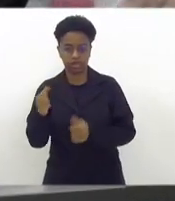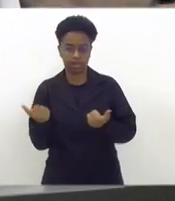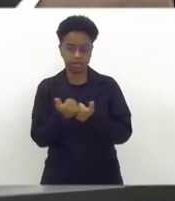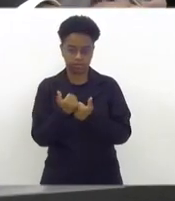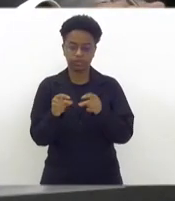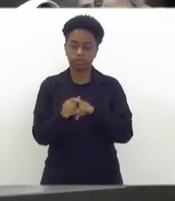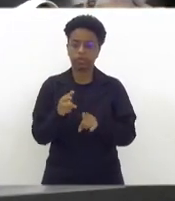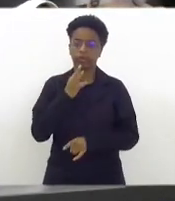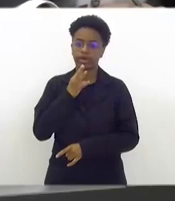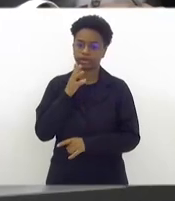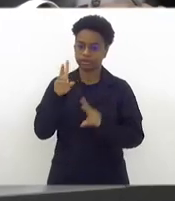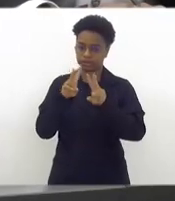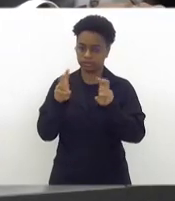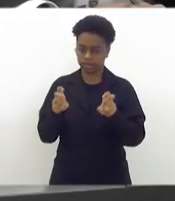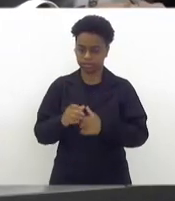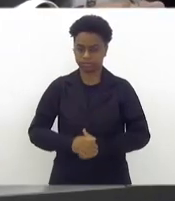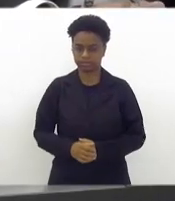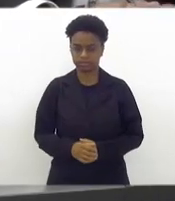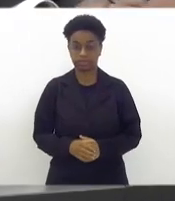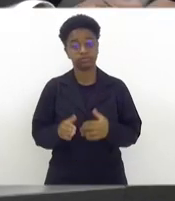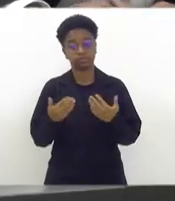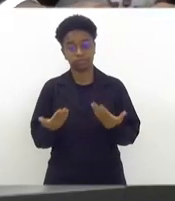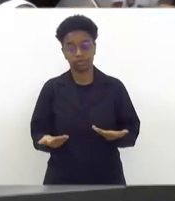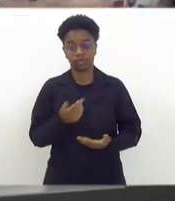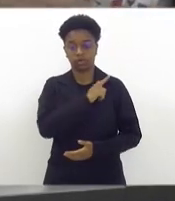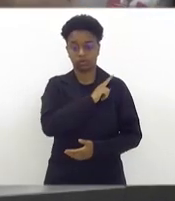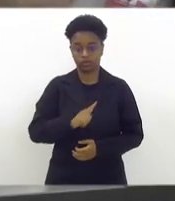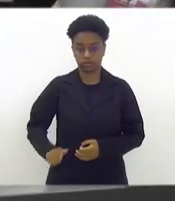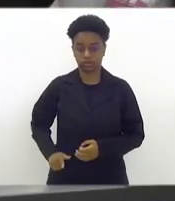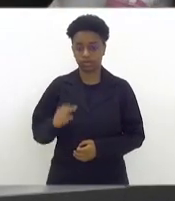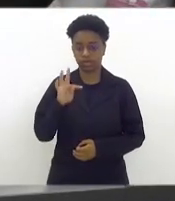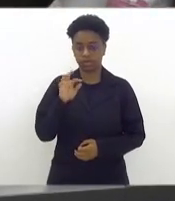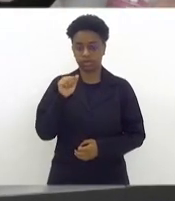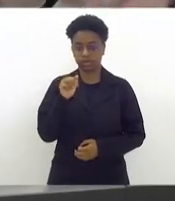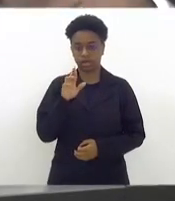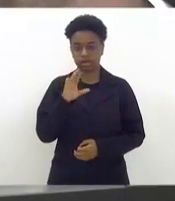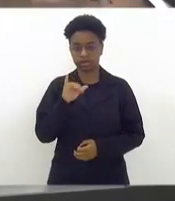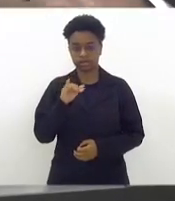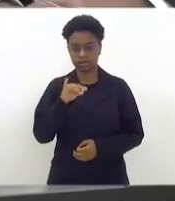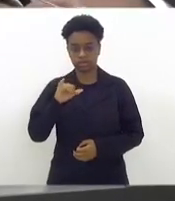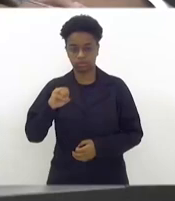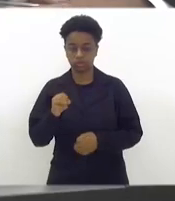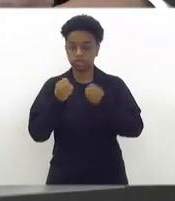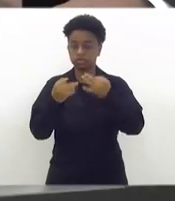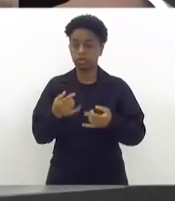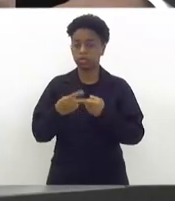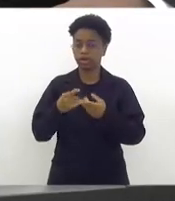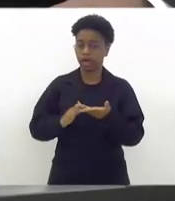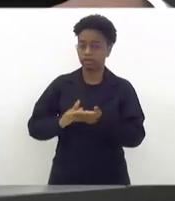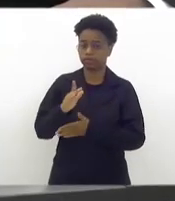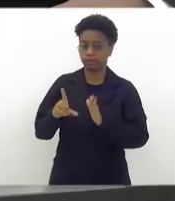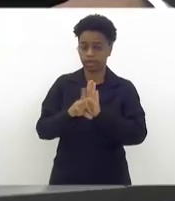do assunto. Então, o governador Tarcísio, de São Paulo, ao justificar a sanção da lei, ele mencionou